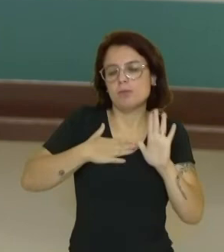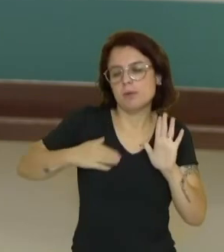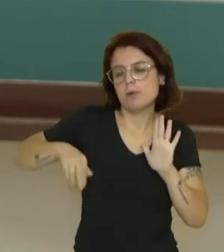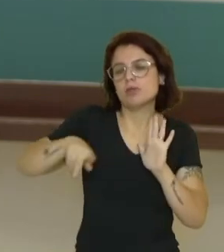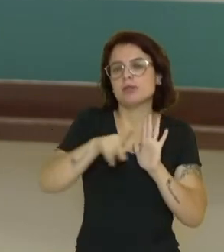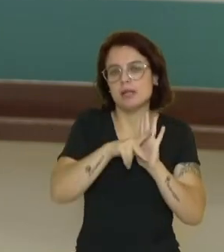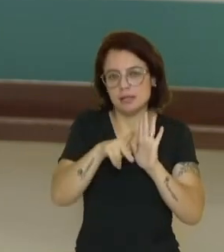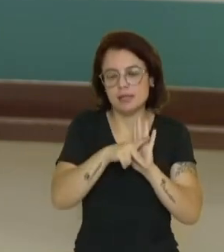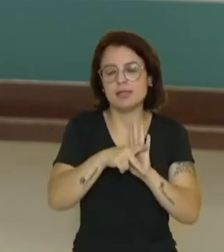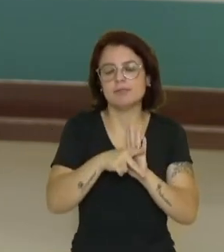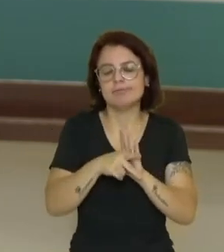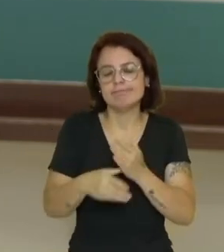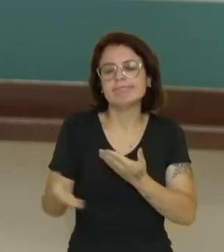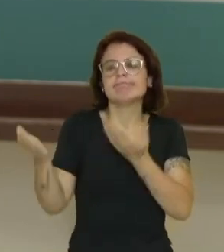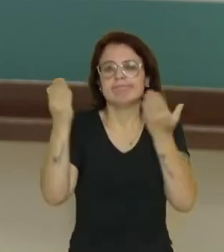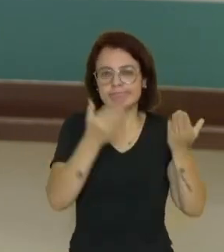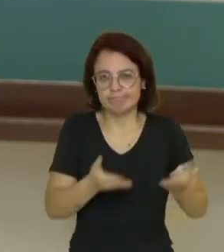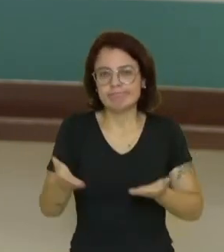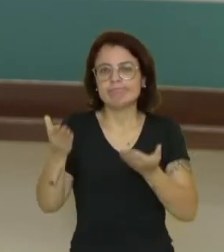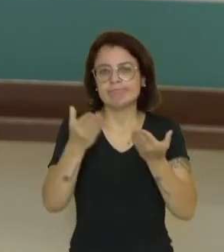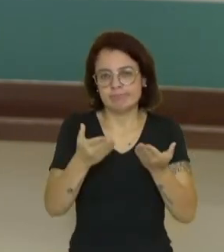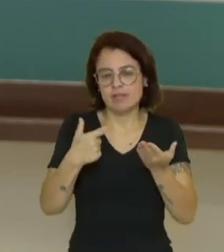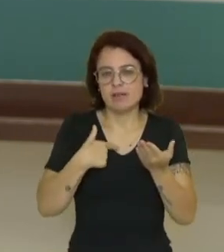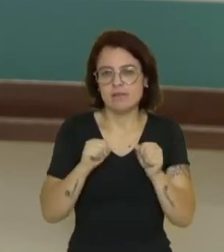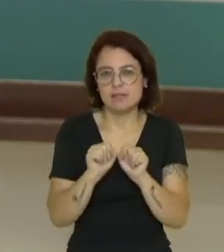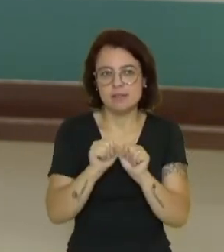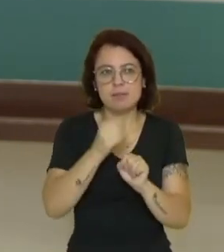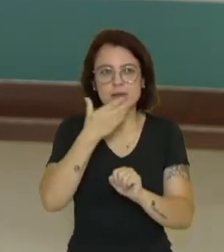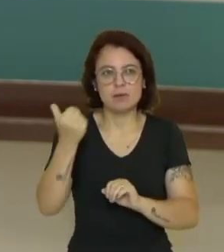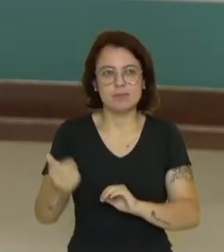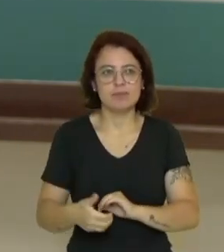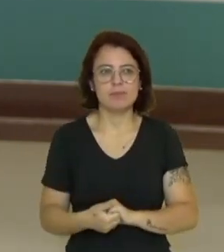personalidade e a partir daí sempre vou agir de maneira virtuosa.